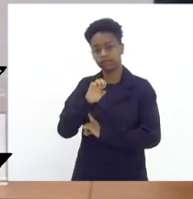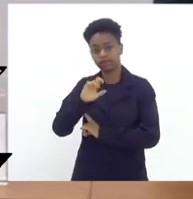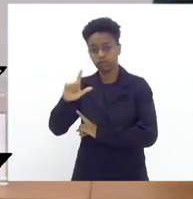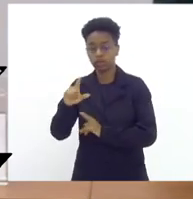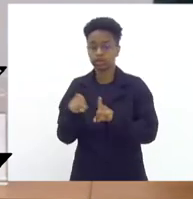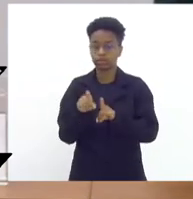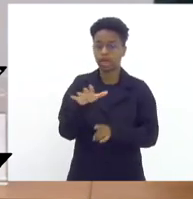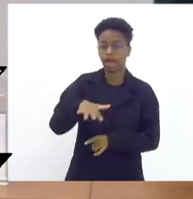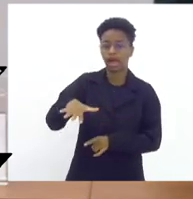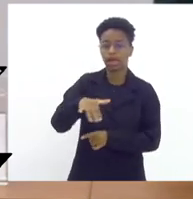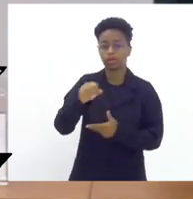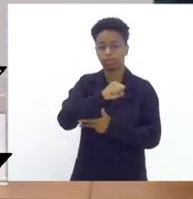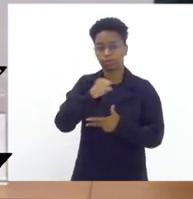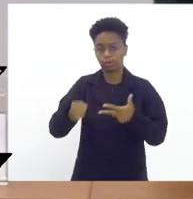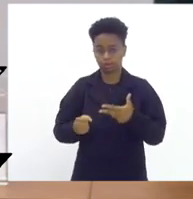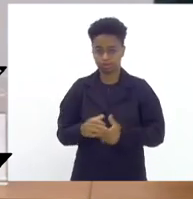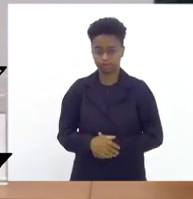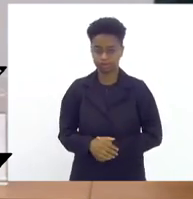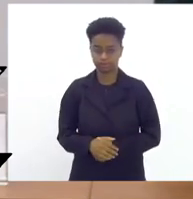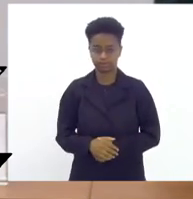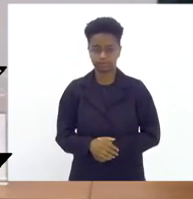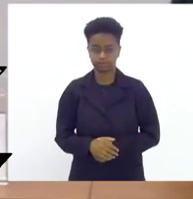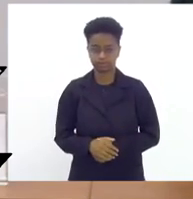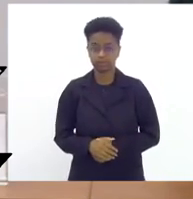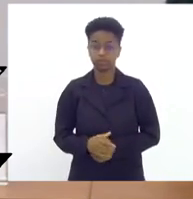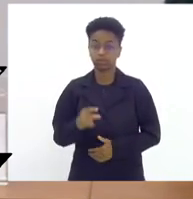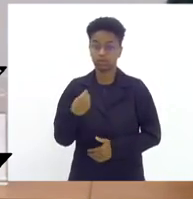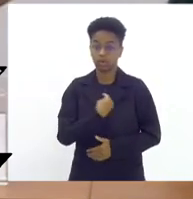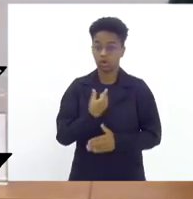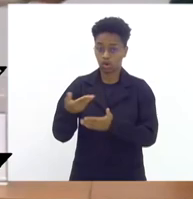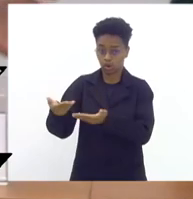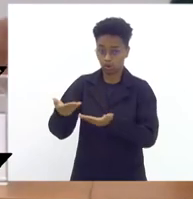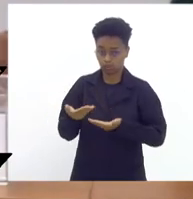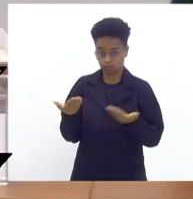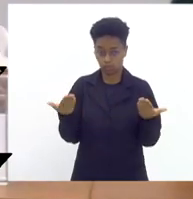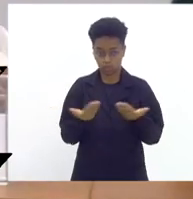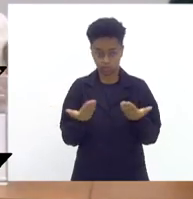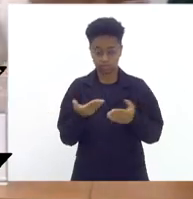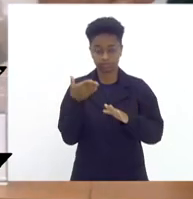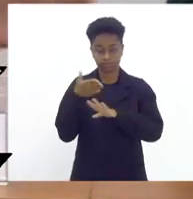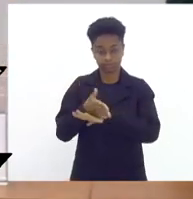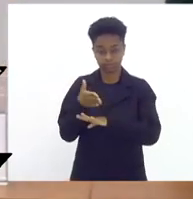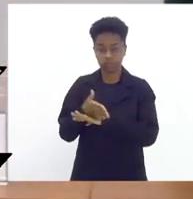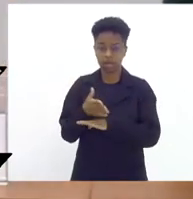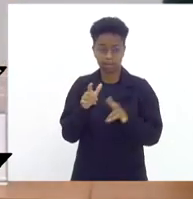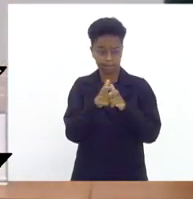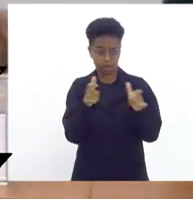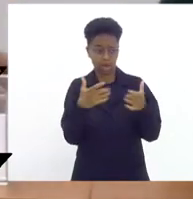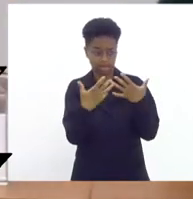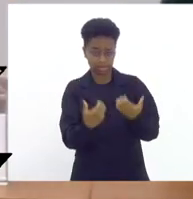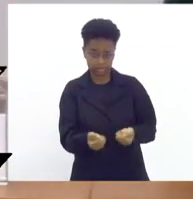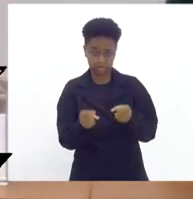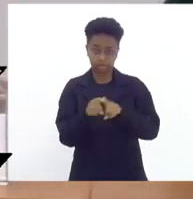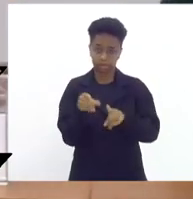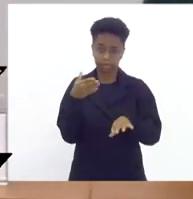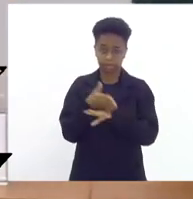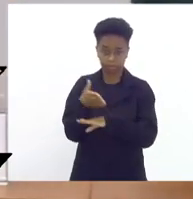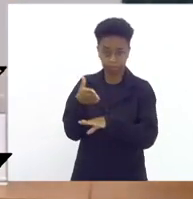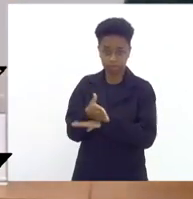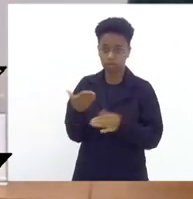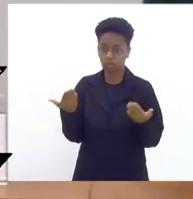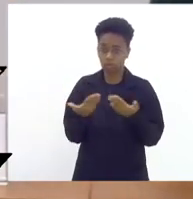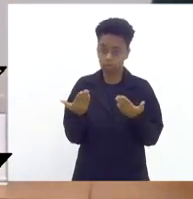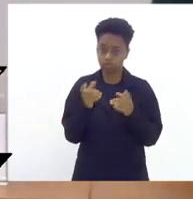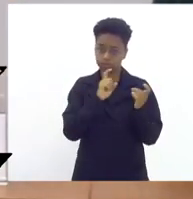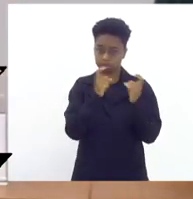público foram convidadas para estar aqui nesse momento e boa parte desses convites foram aceitos e farão parte da